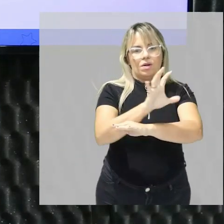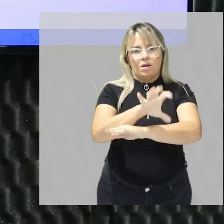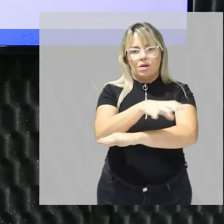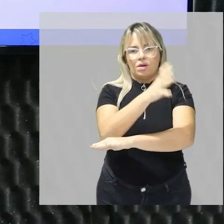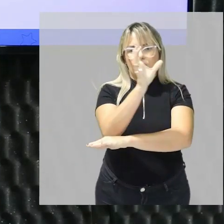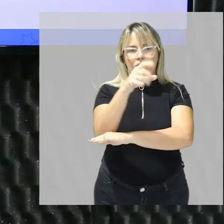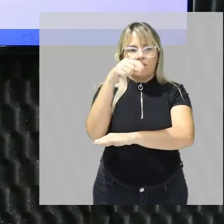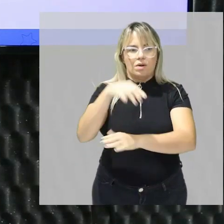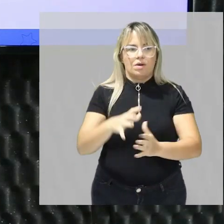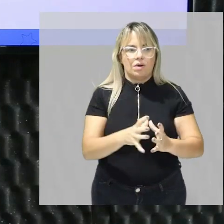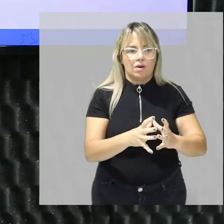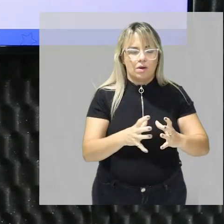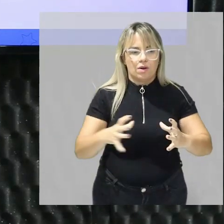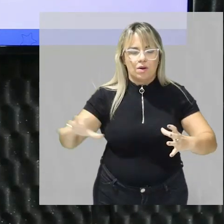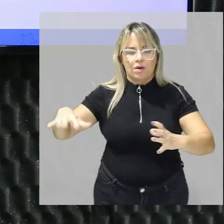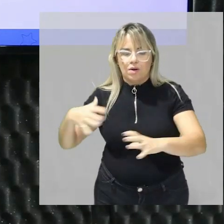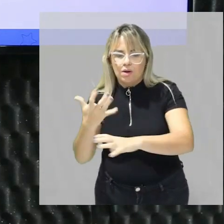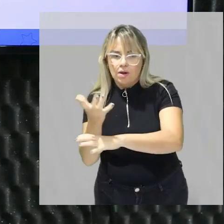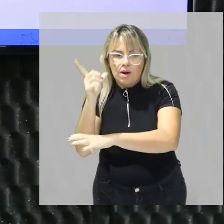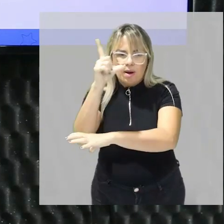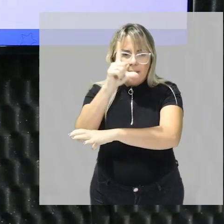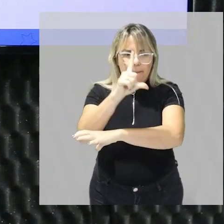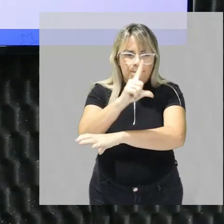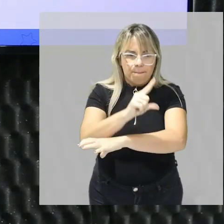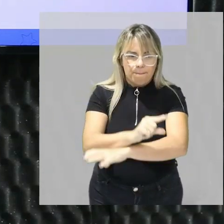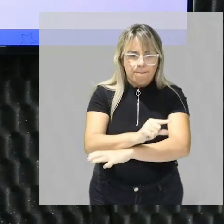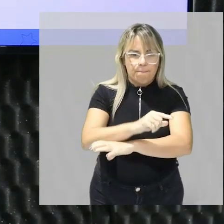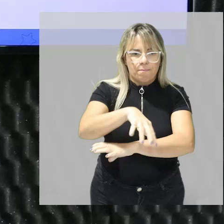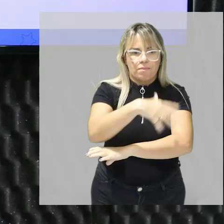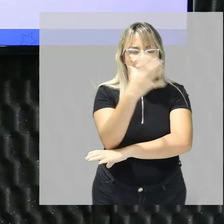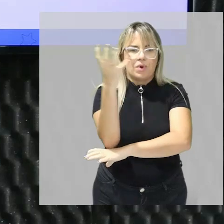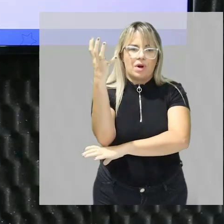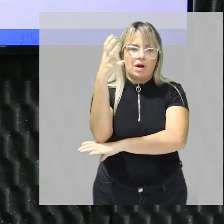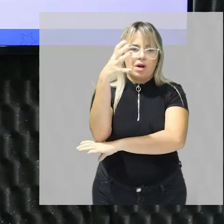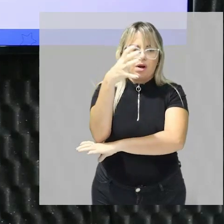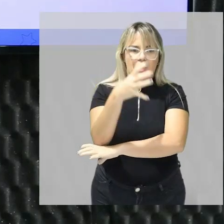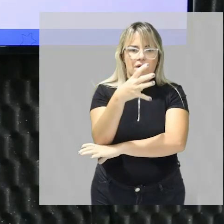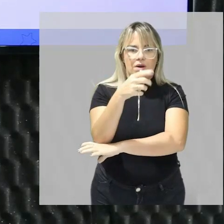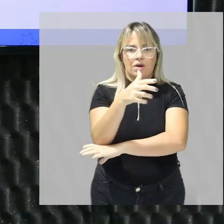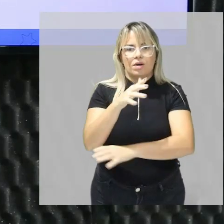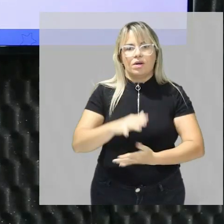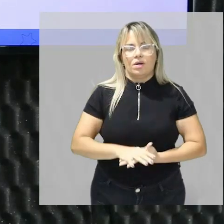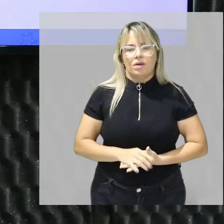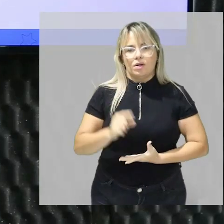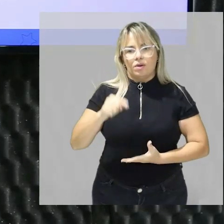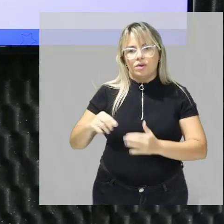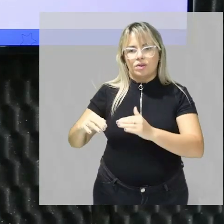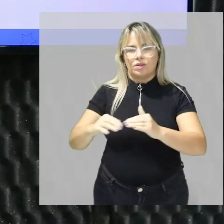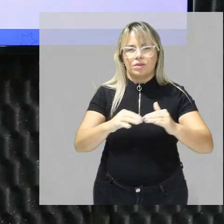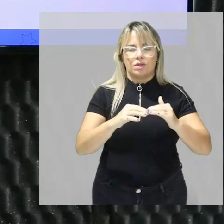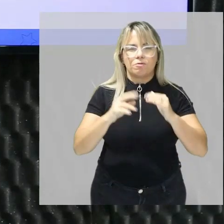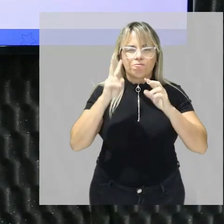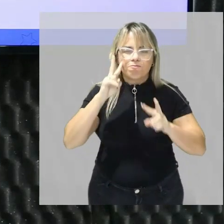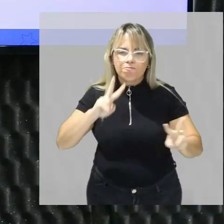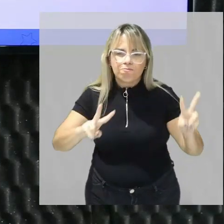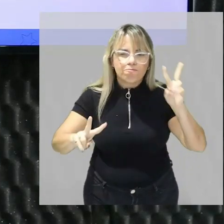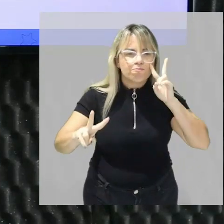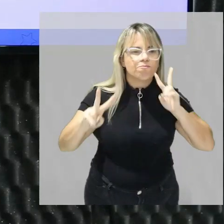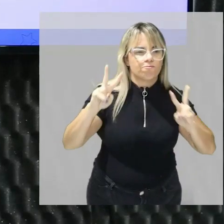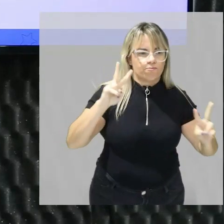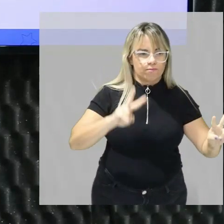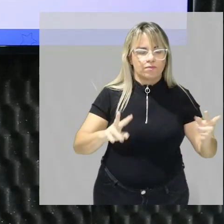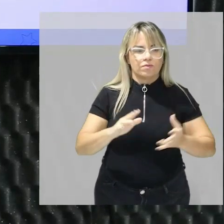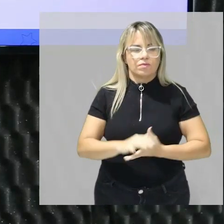ecossistema, há a predominância de vegetação baixa e árvores retorcidas, adotando certa homogeneidade